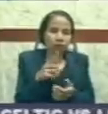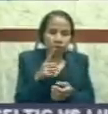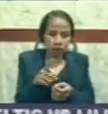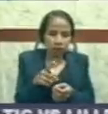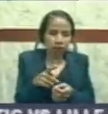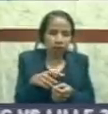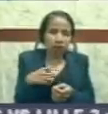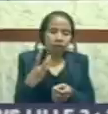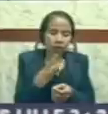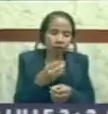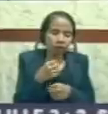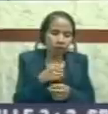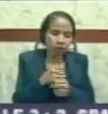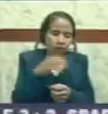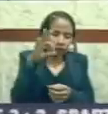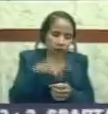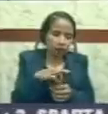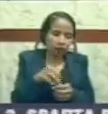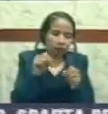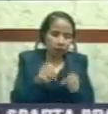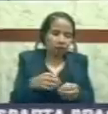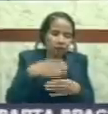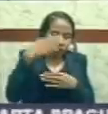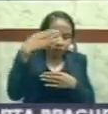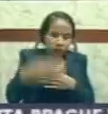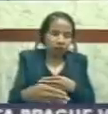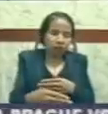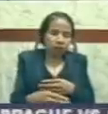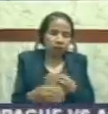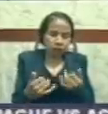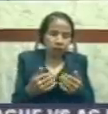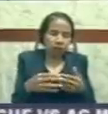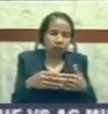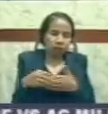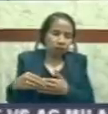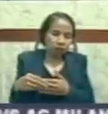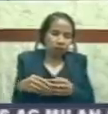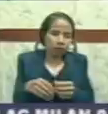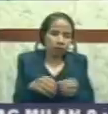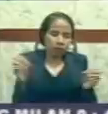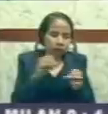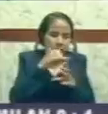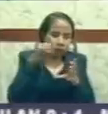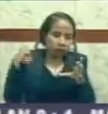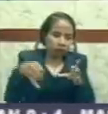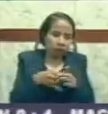ba halu votação para bela avança, tamba agora neba especialidade. La osa ba generalidade.